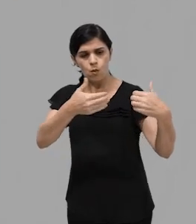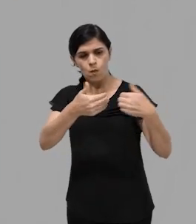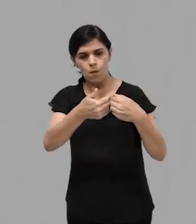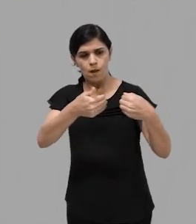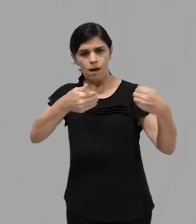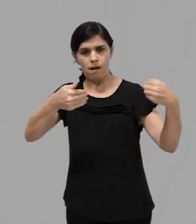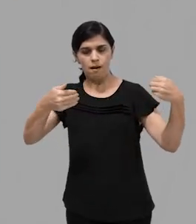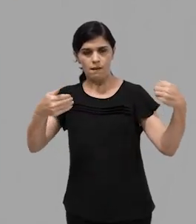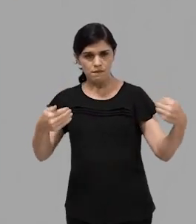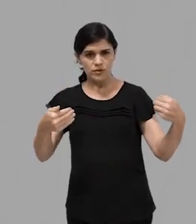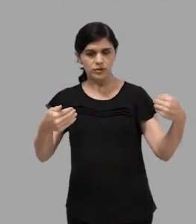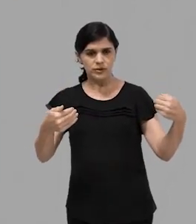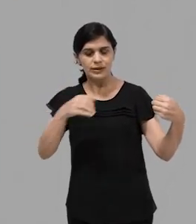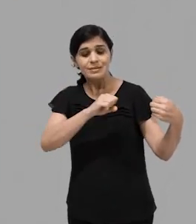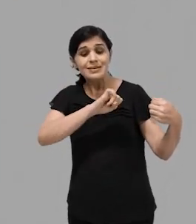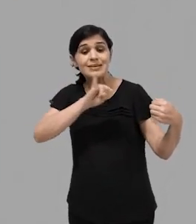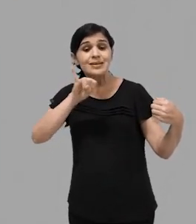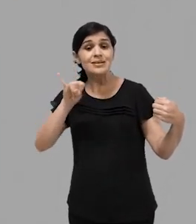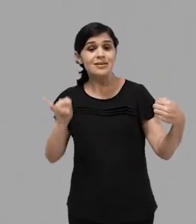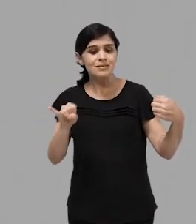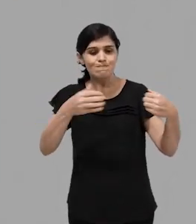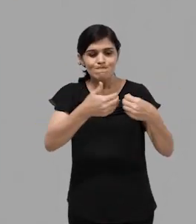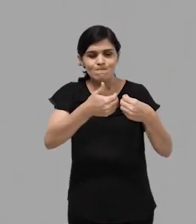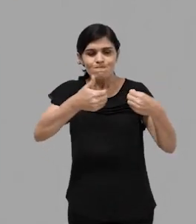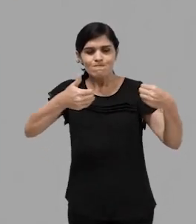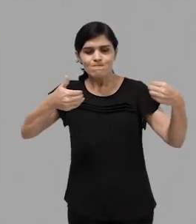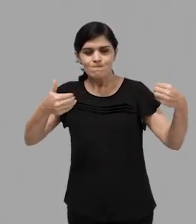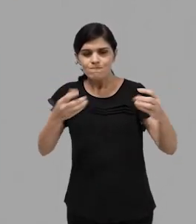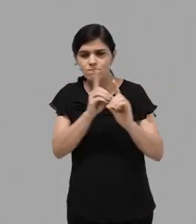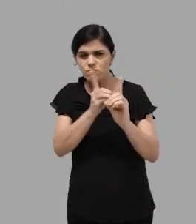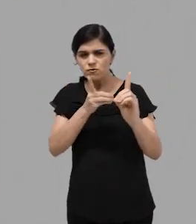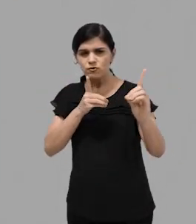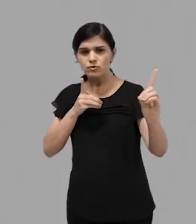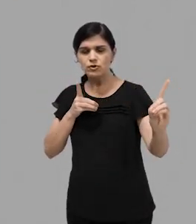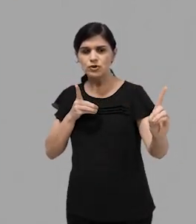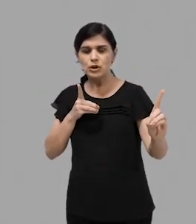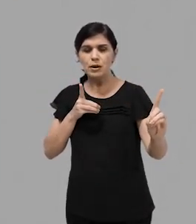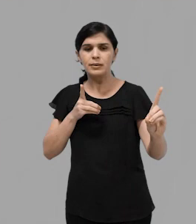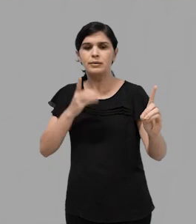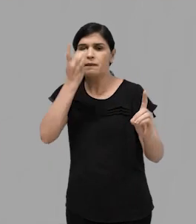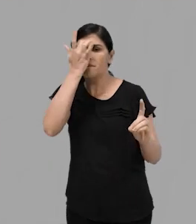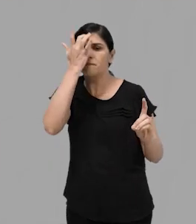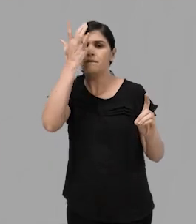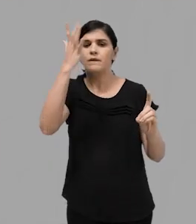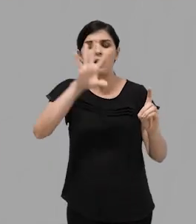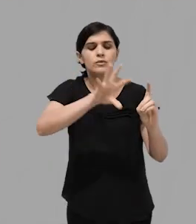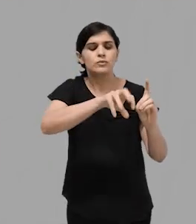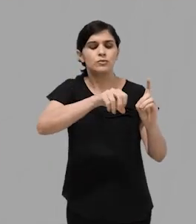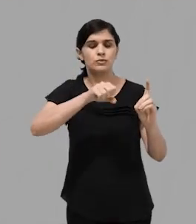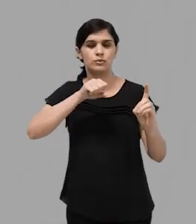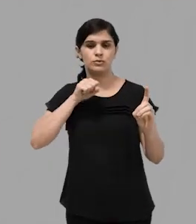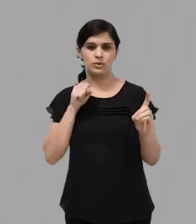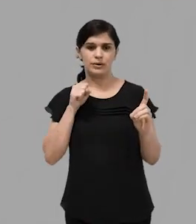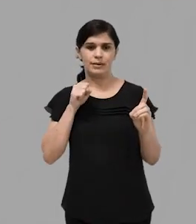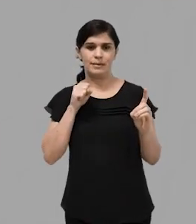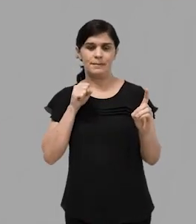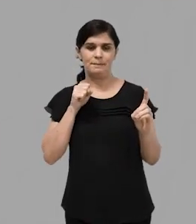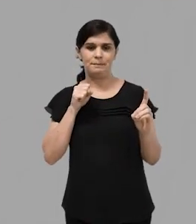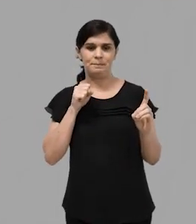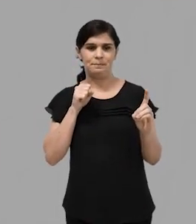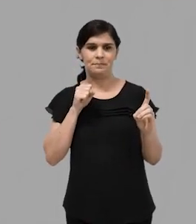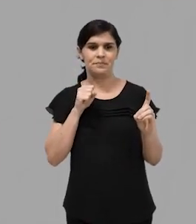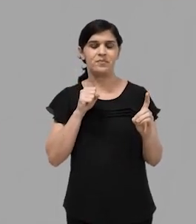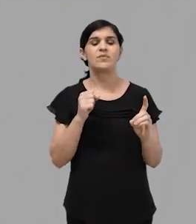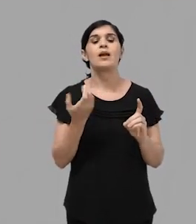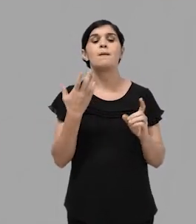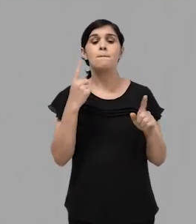será essa retirada. Por quê? Porque existe uma atração núcleo, que são partículas positivas, os prótons, com os elétrons, que